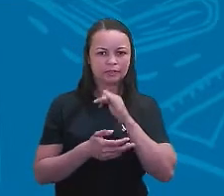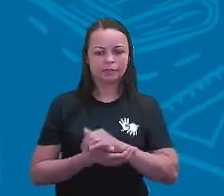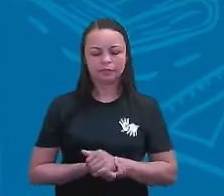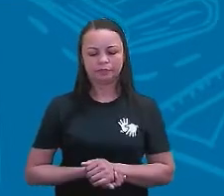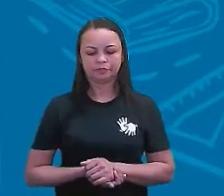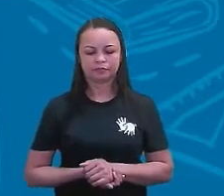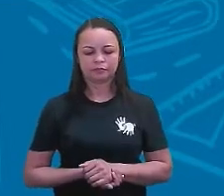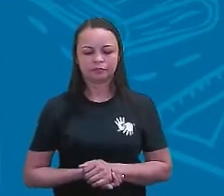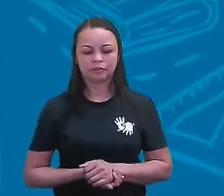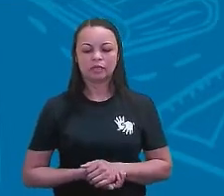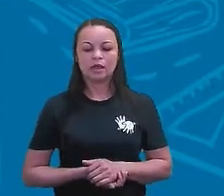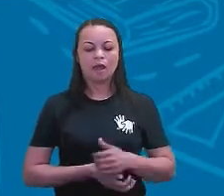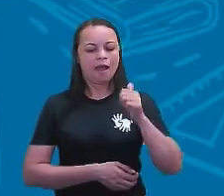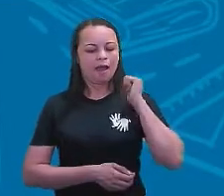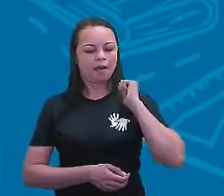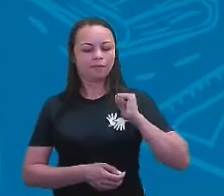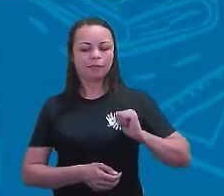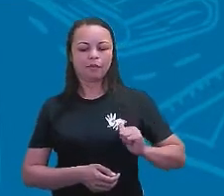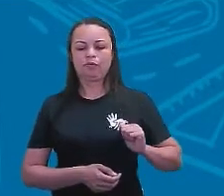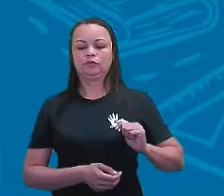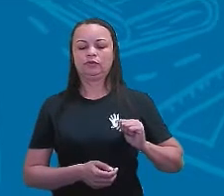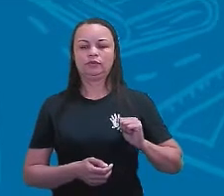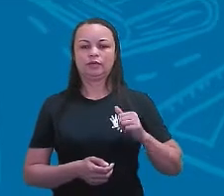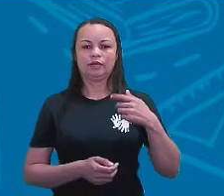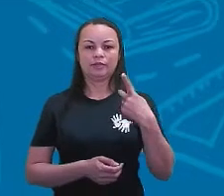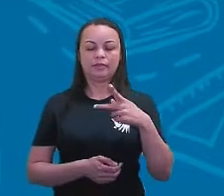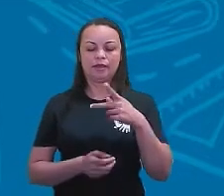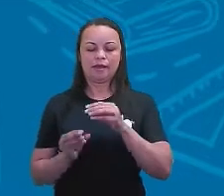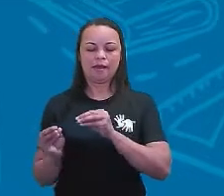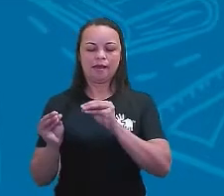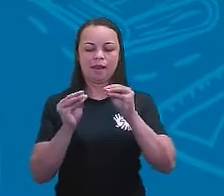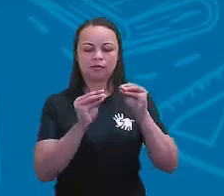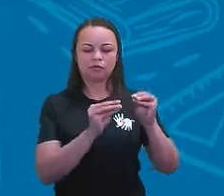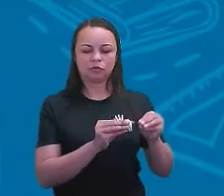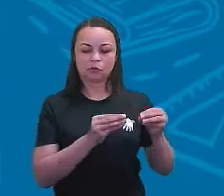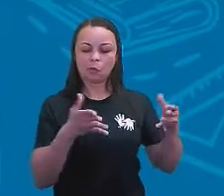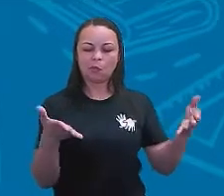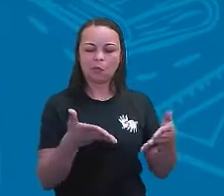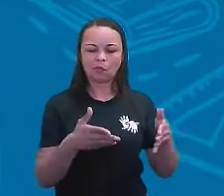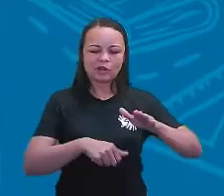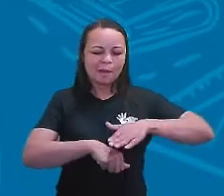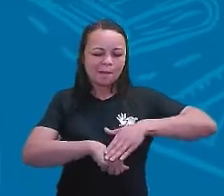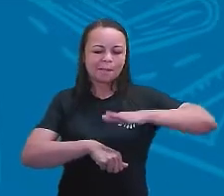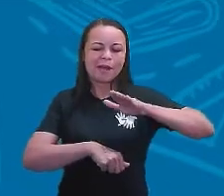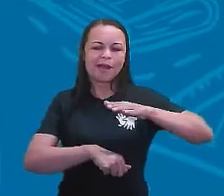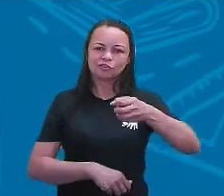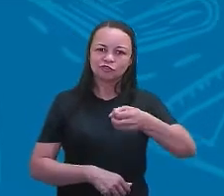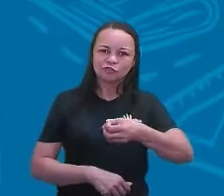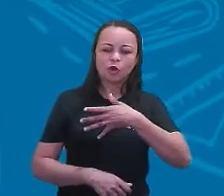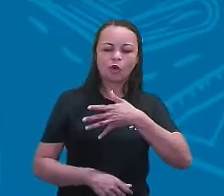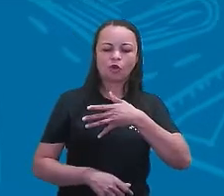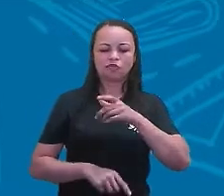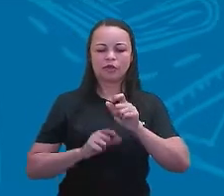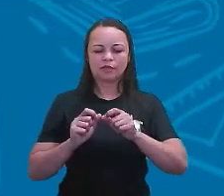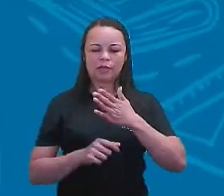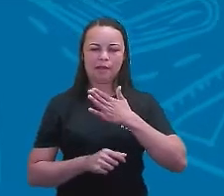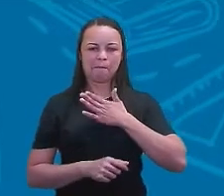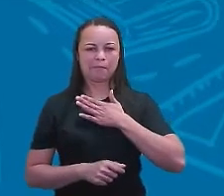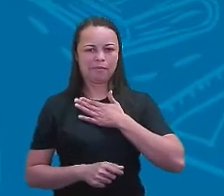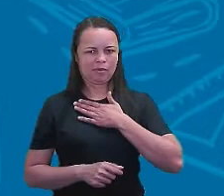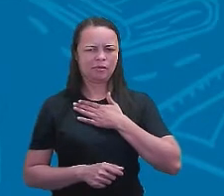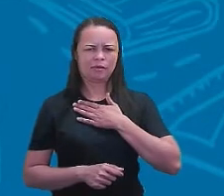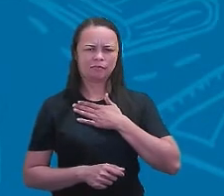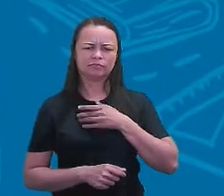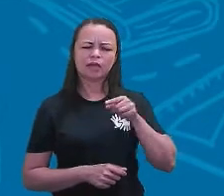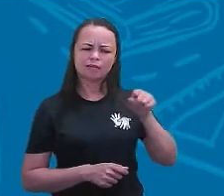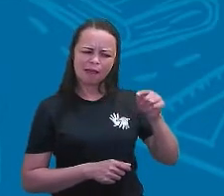she brought today is. E aí a gente tem o new até o W, new. E